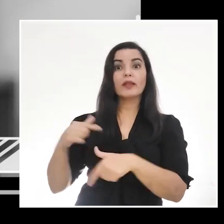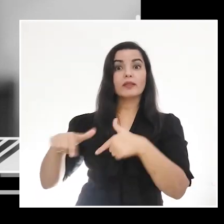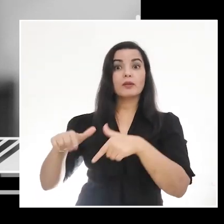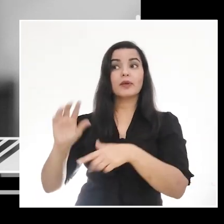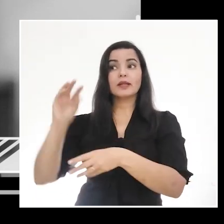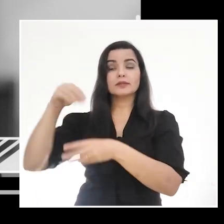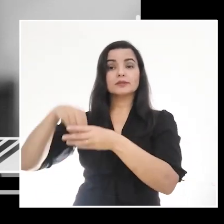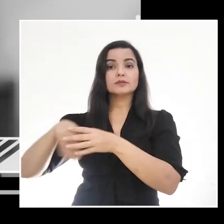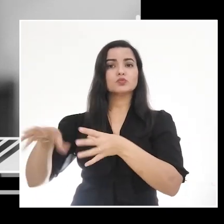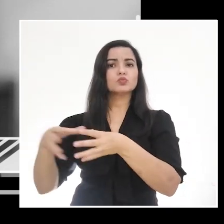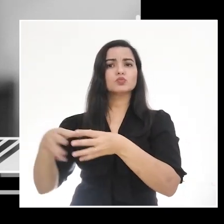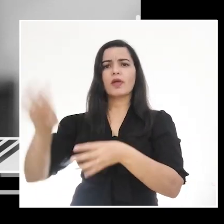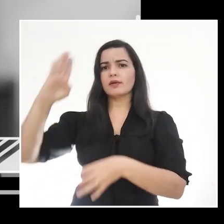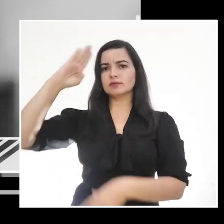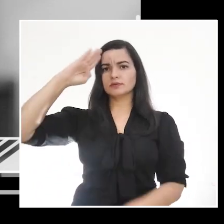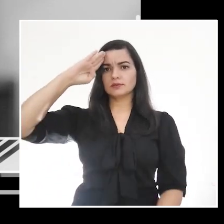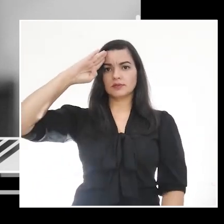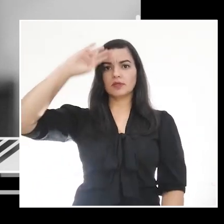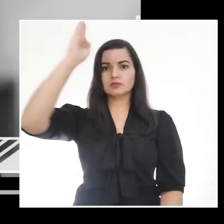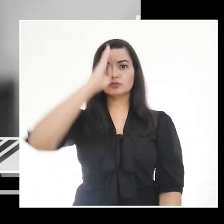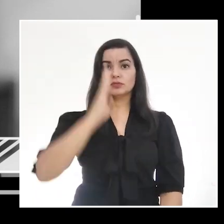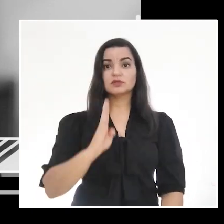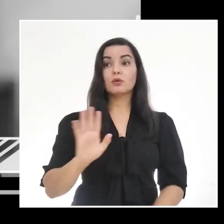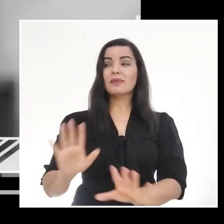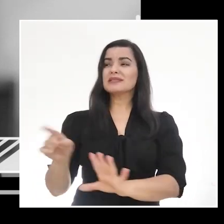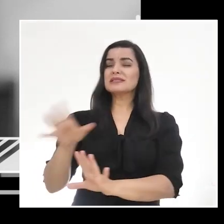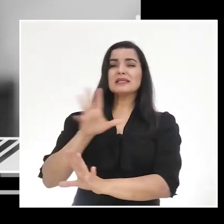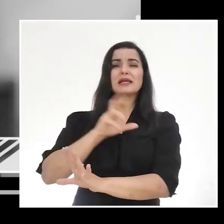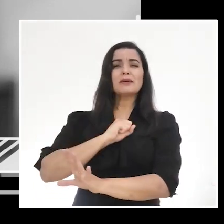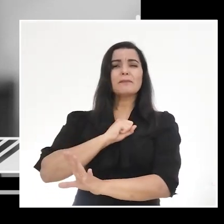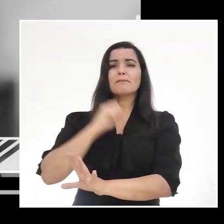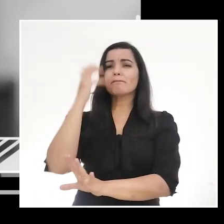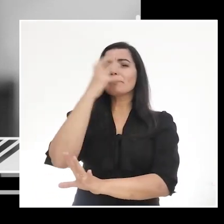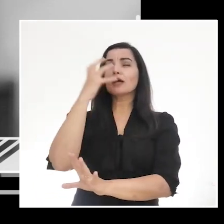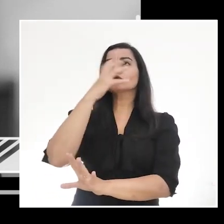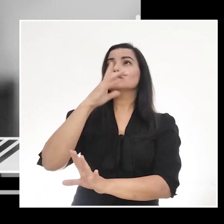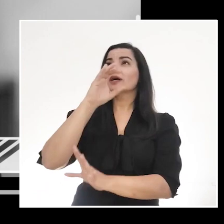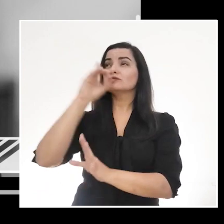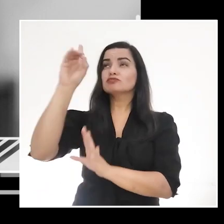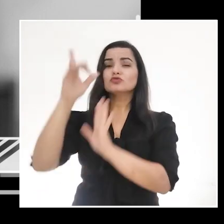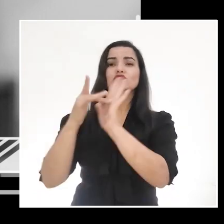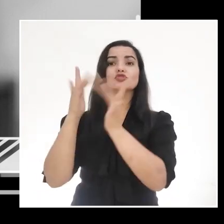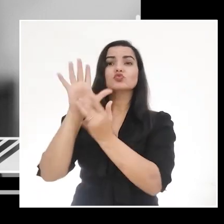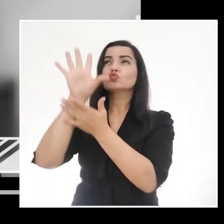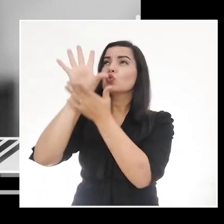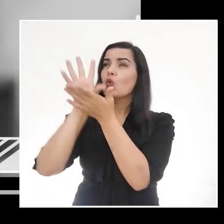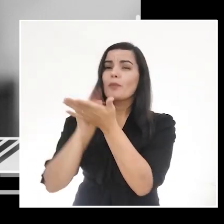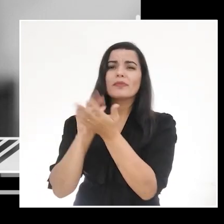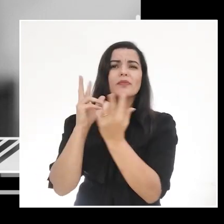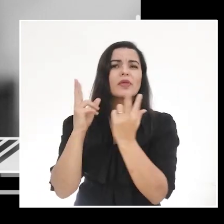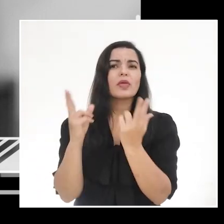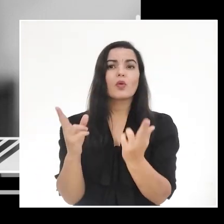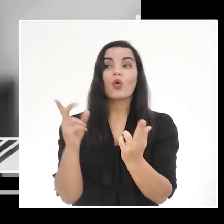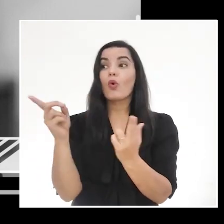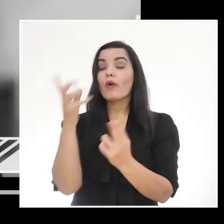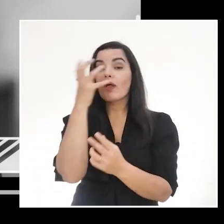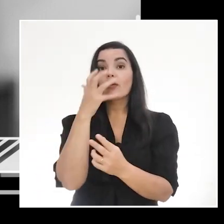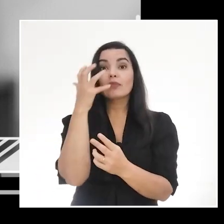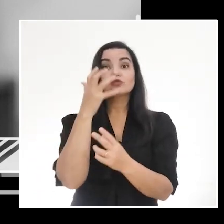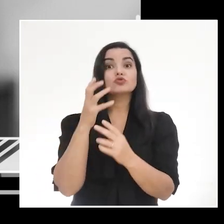exército, mas como ele se tornou um homem parecido com Jesus, alguém doce, amável, e como